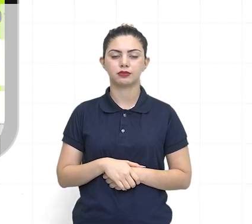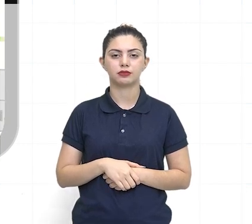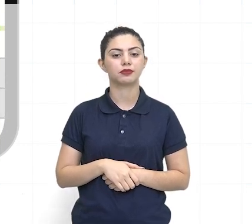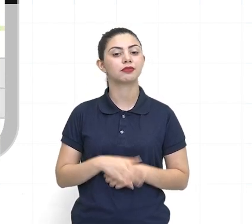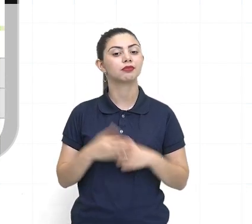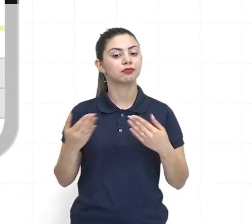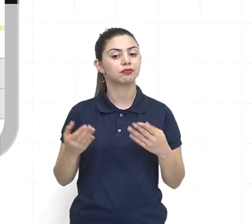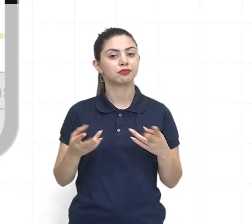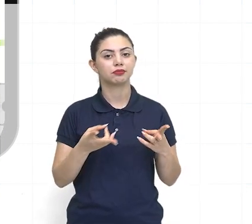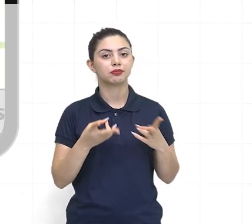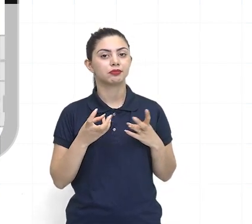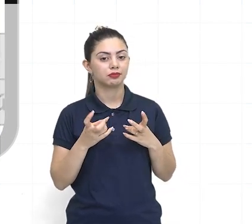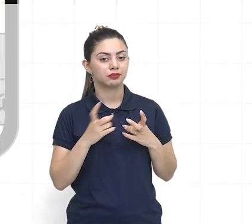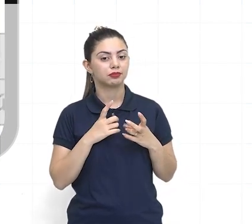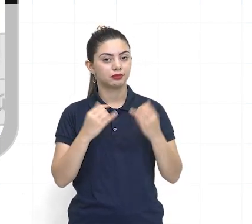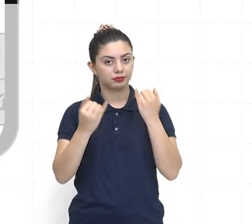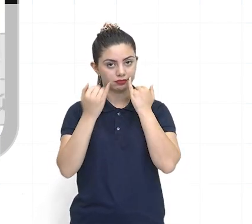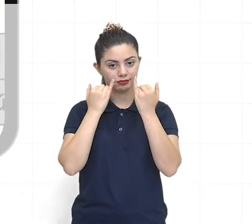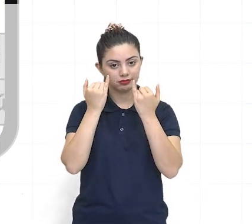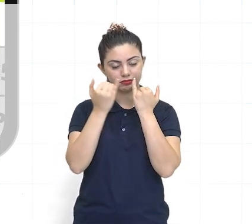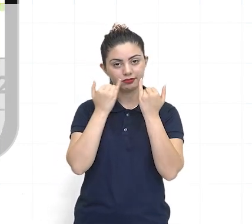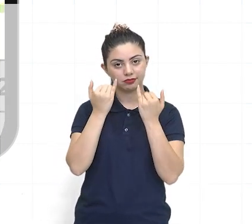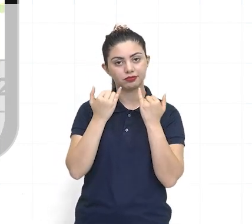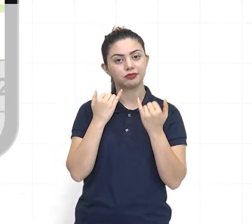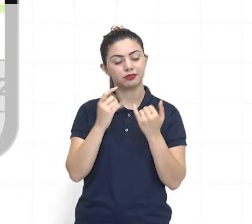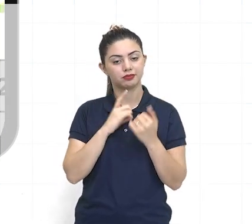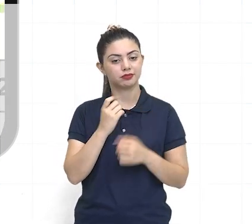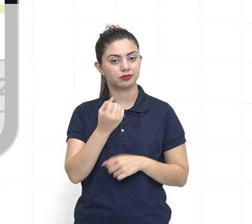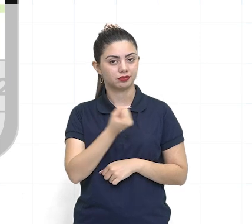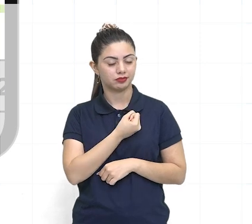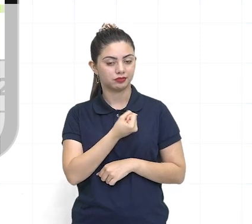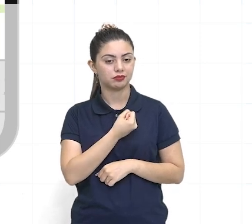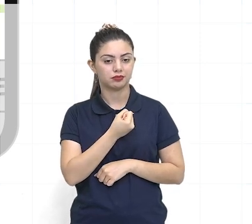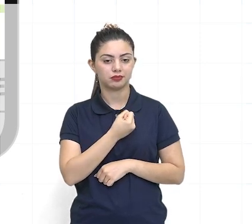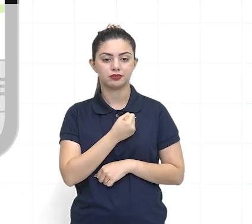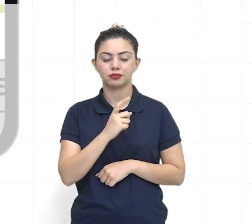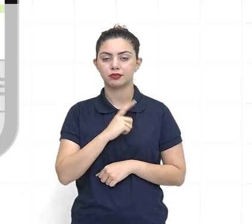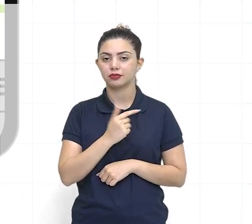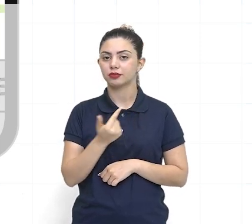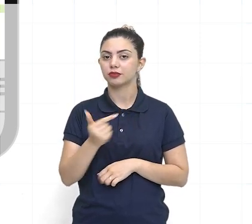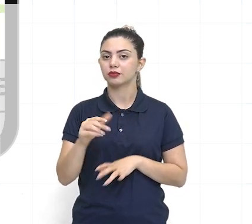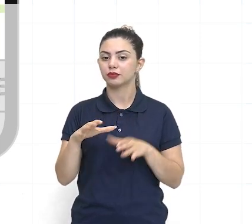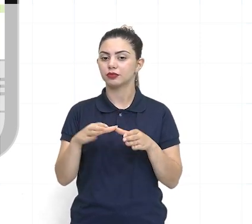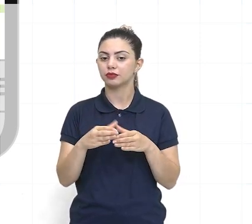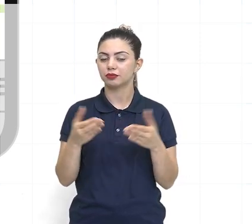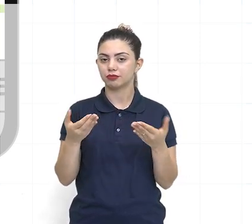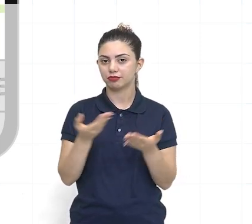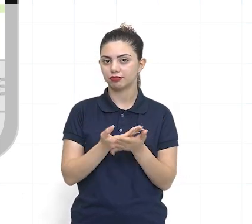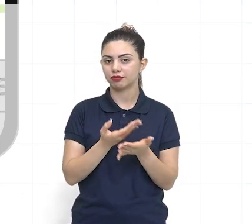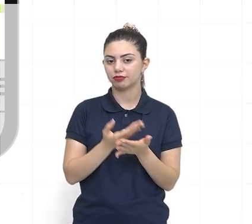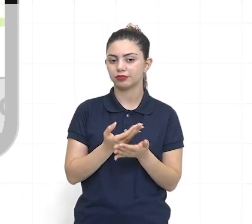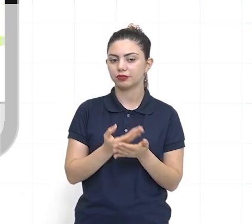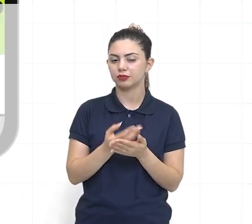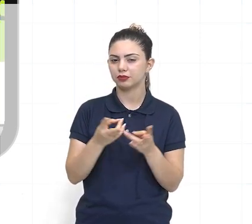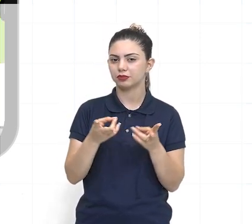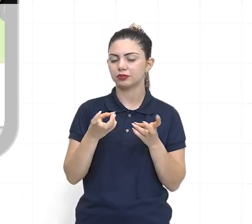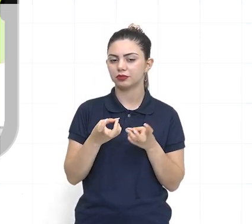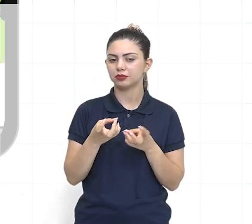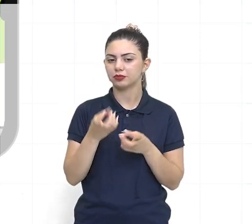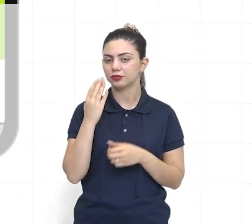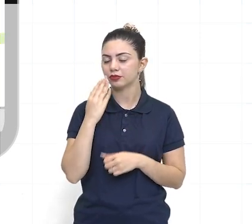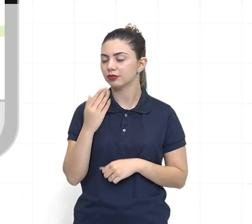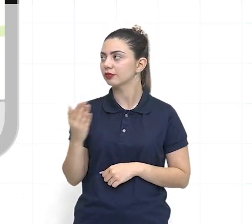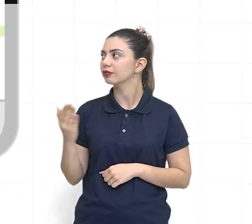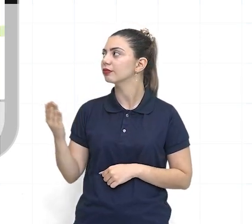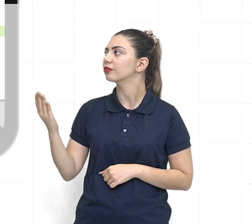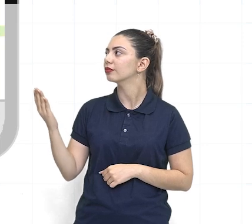que nós temos aqui outros numerais e aqui nós temos outra classificação, que nós já vamos tratar. Esses que estão aparecendo